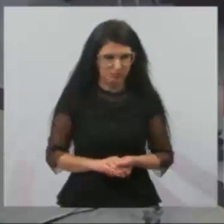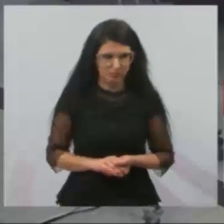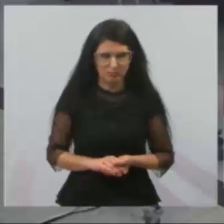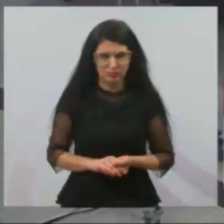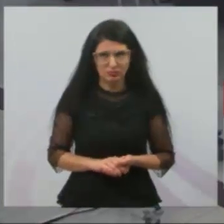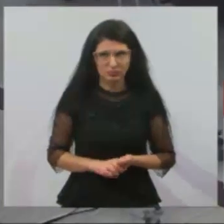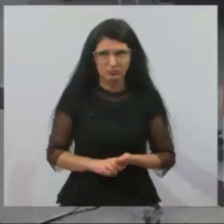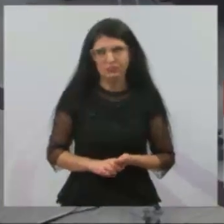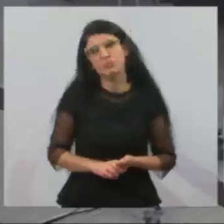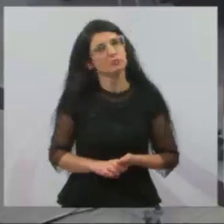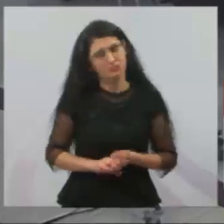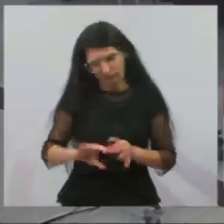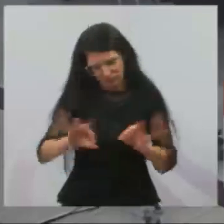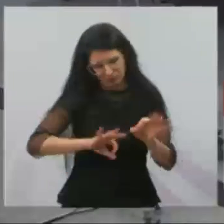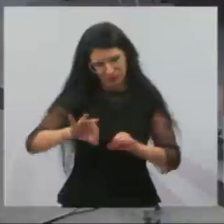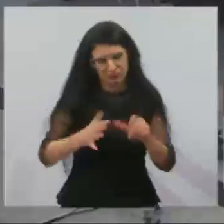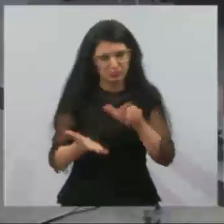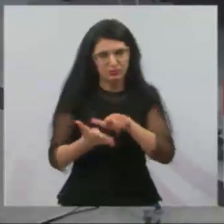Então, corrigida a lista.